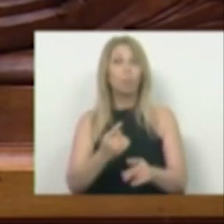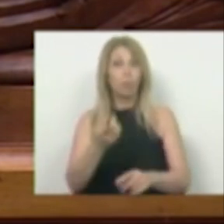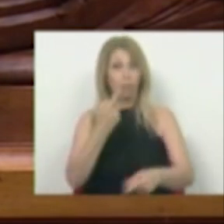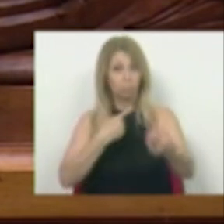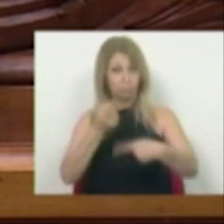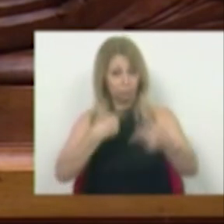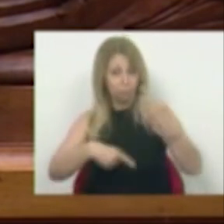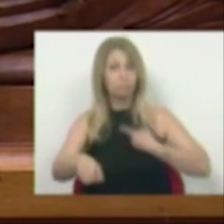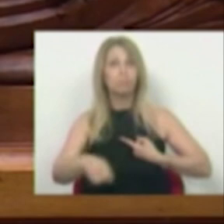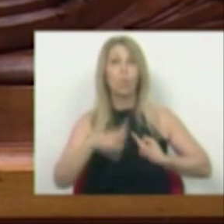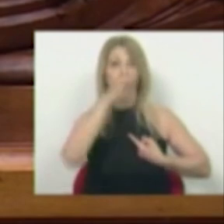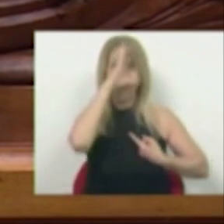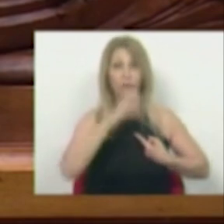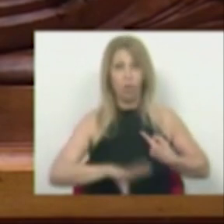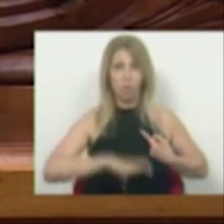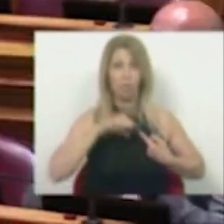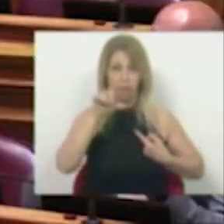nos portugueses.